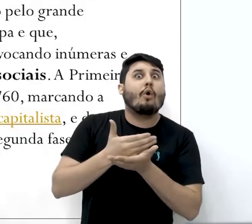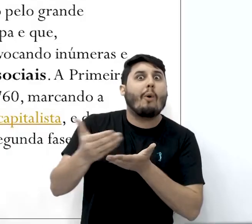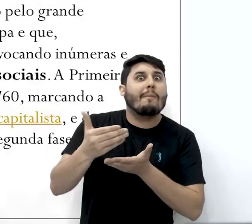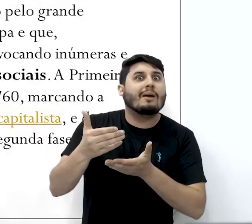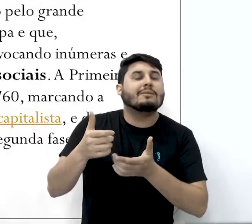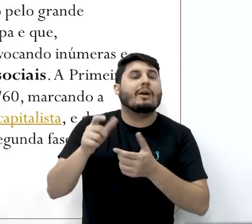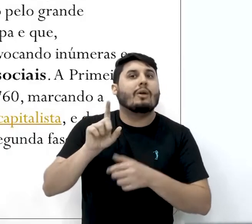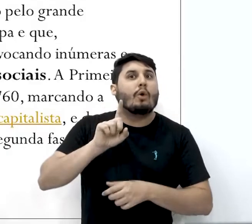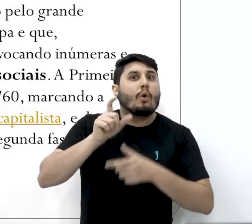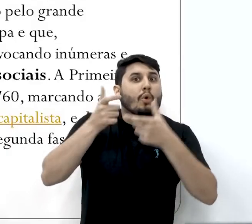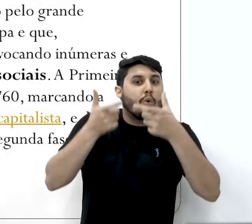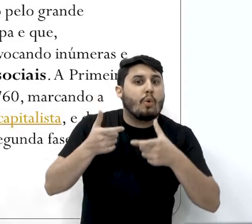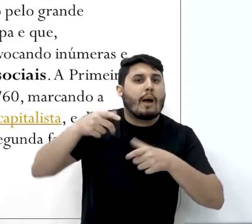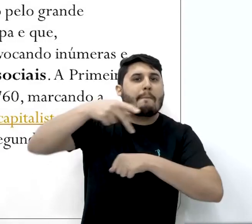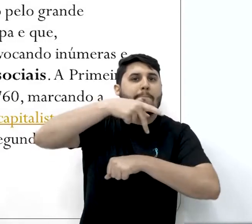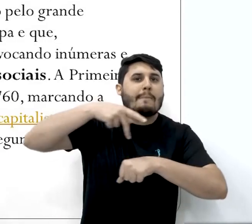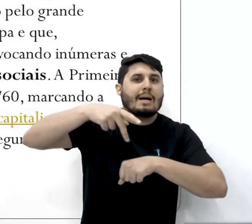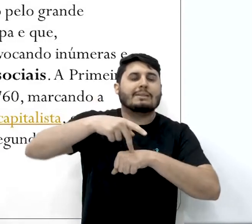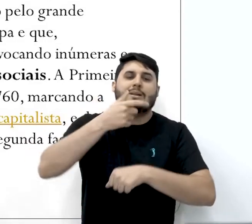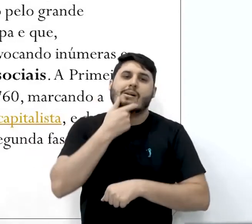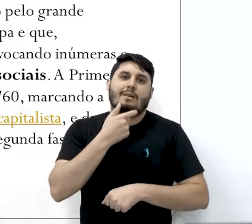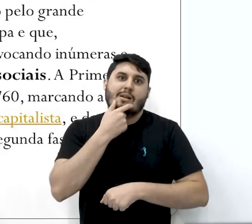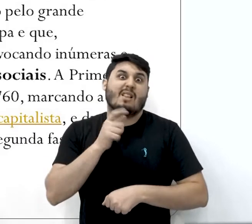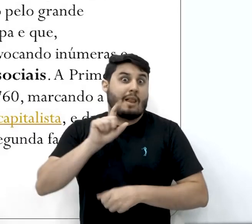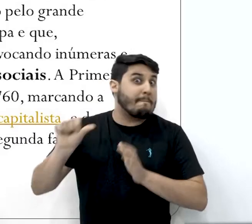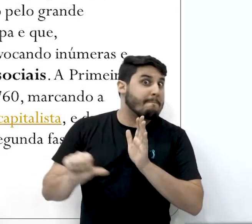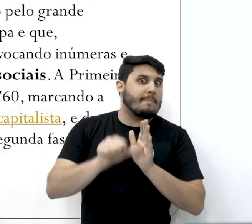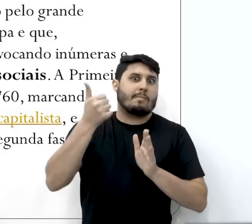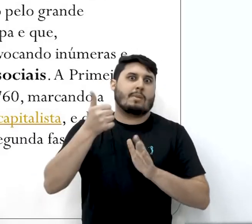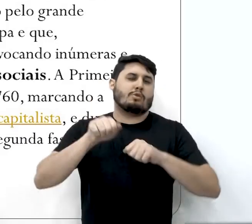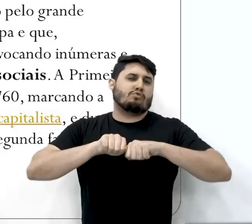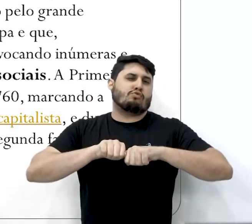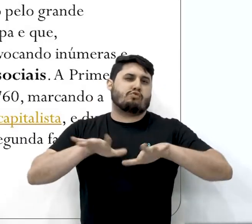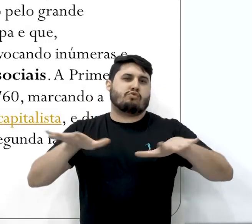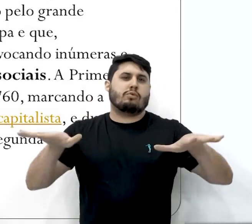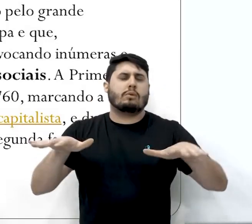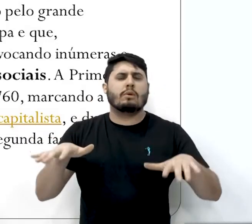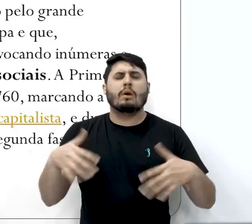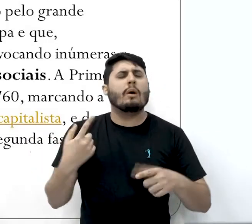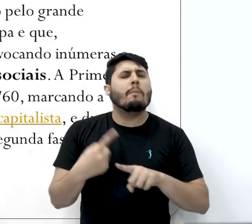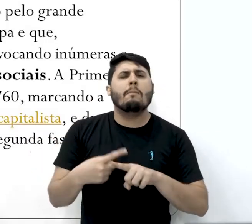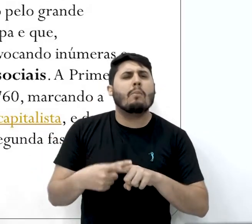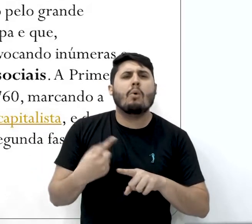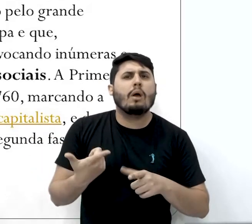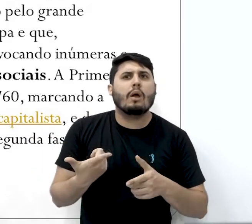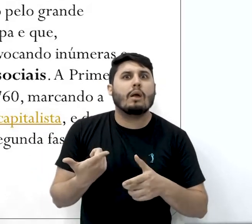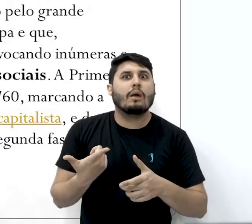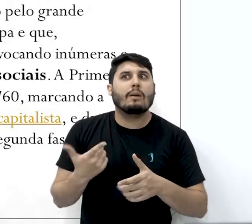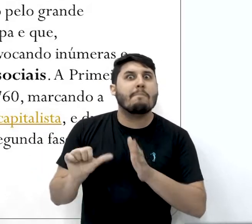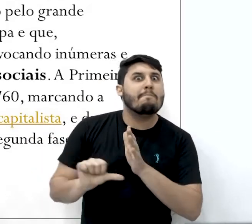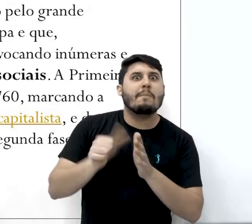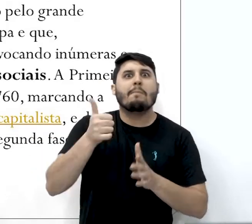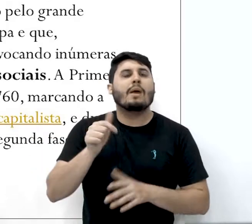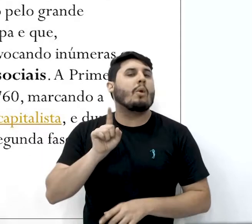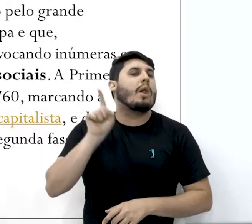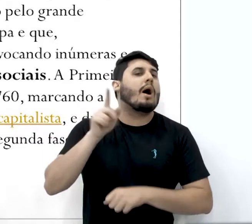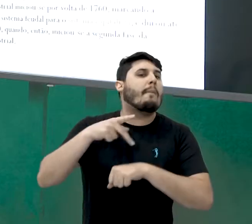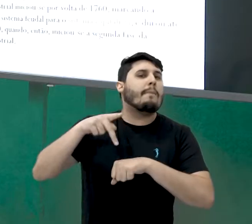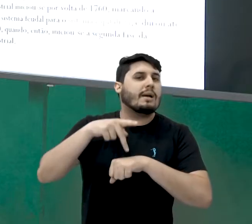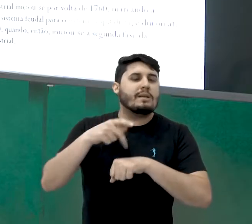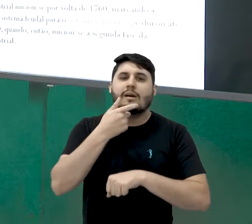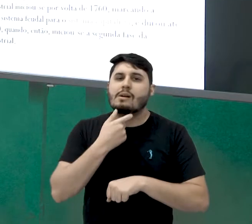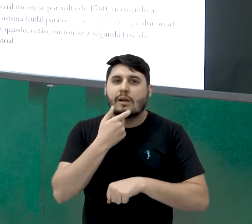pioneiro desse primeiro processo da Revolução Industrial. Mas por que este pioneirismo inglês? Bom, primeiramente a